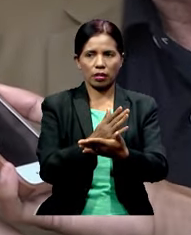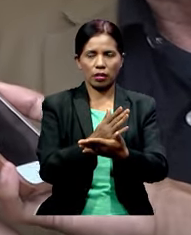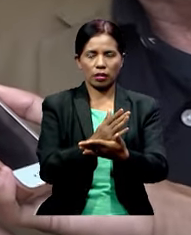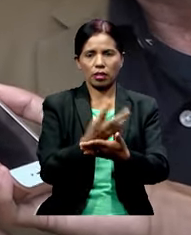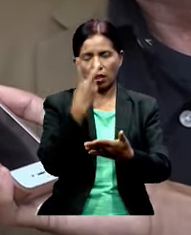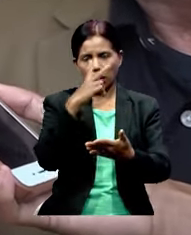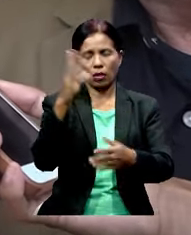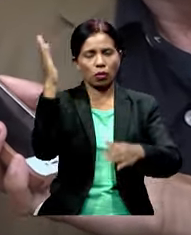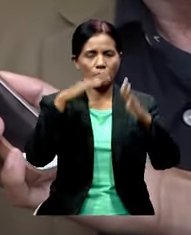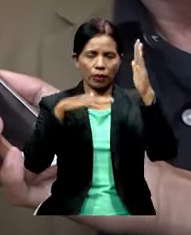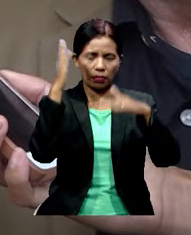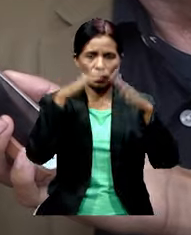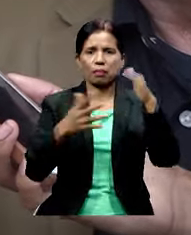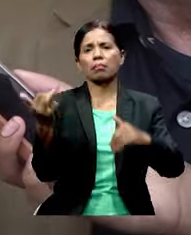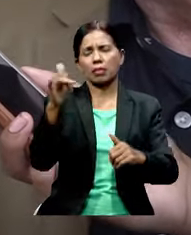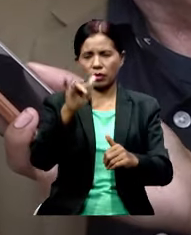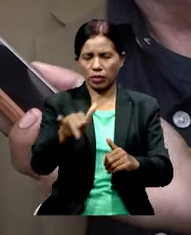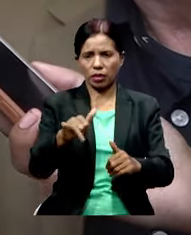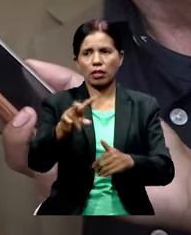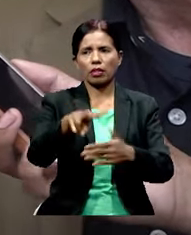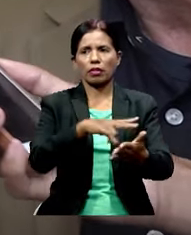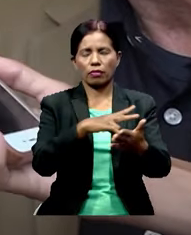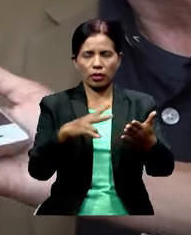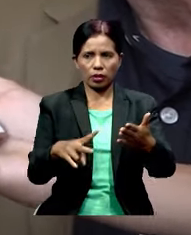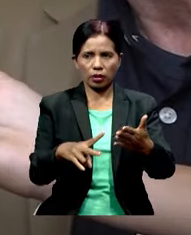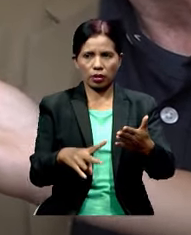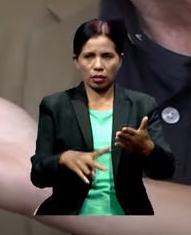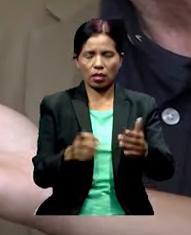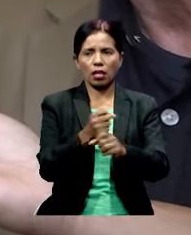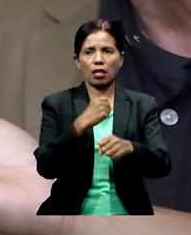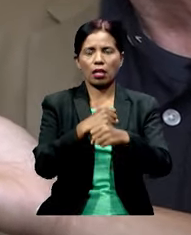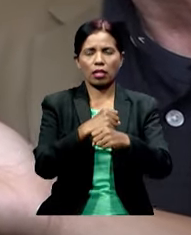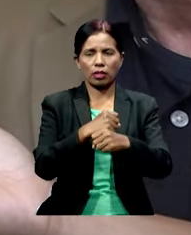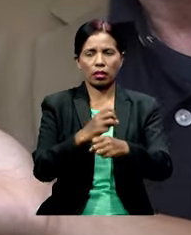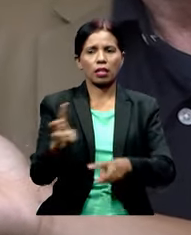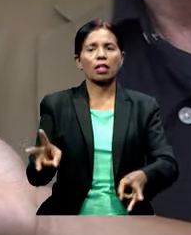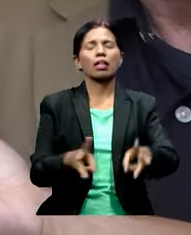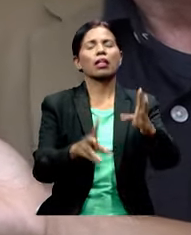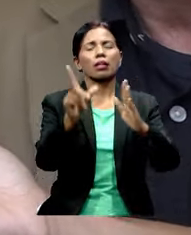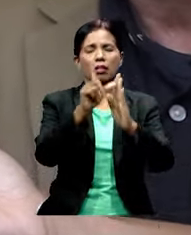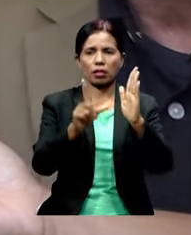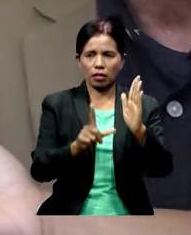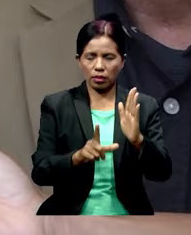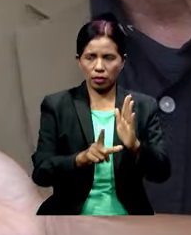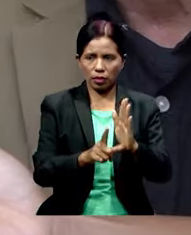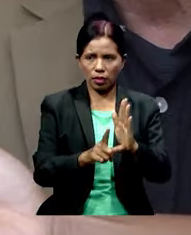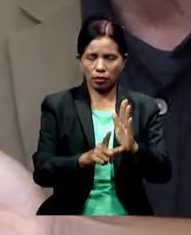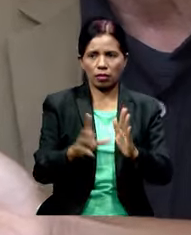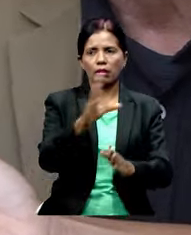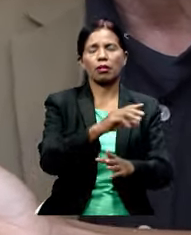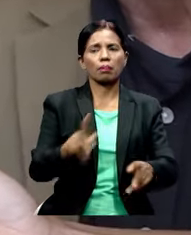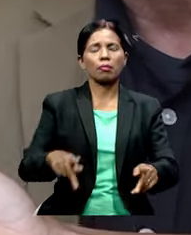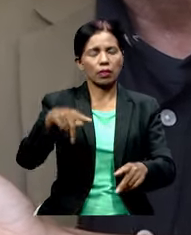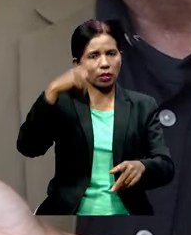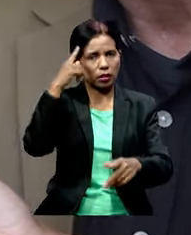sira acto sira violência nabe que perturba a ordem pública e perturba a política que desenvolve